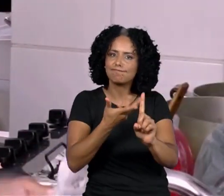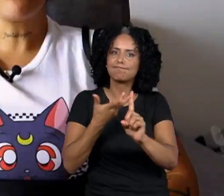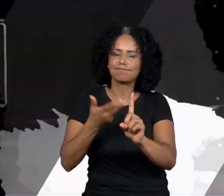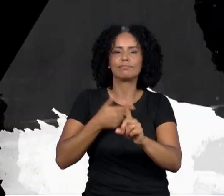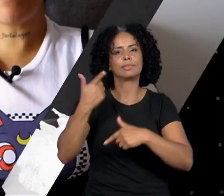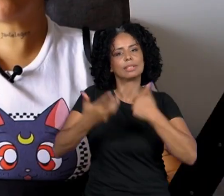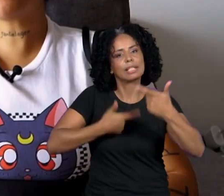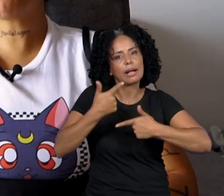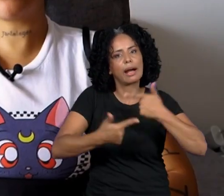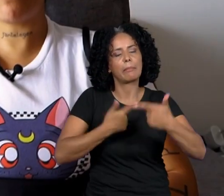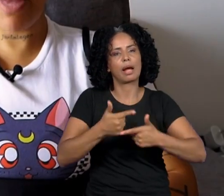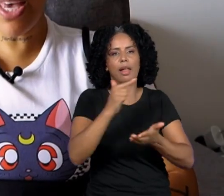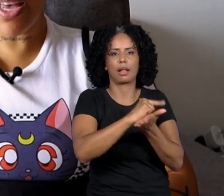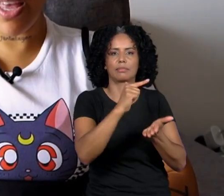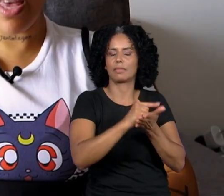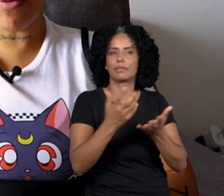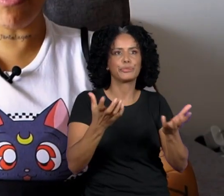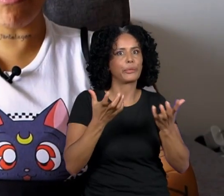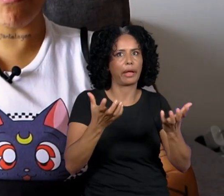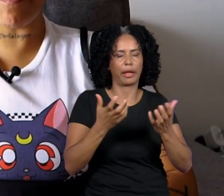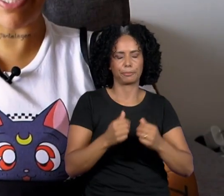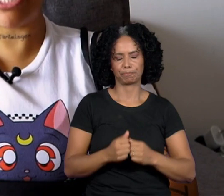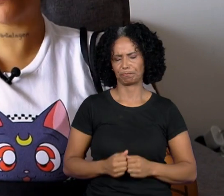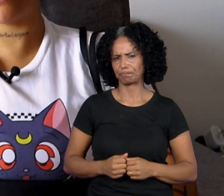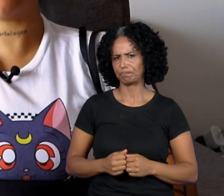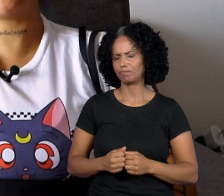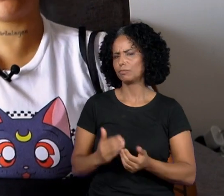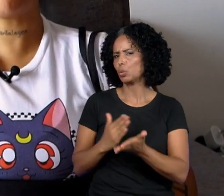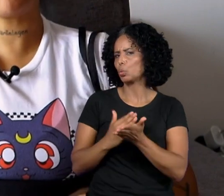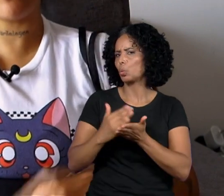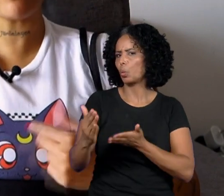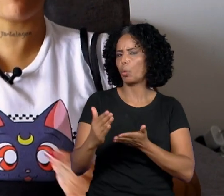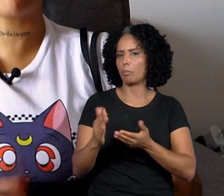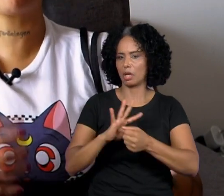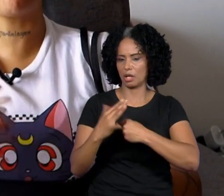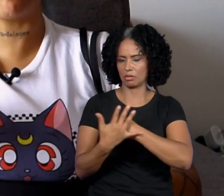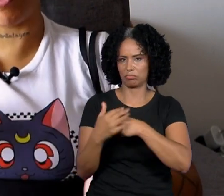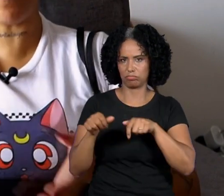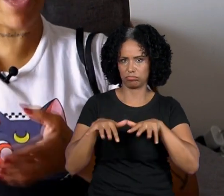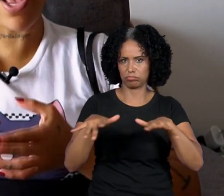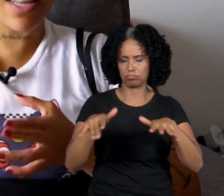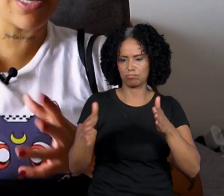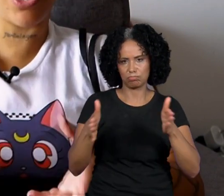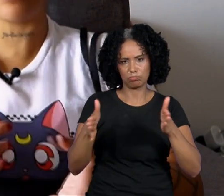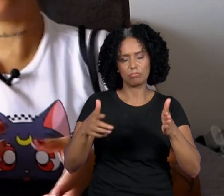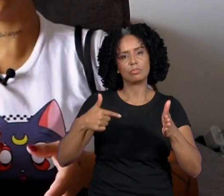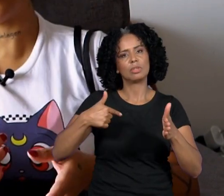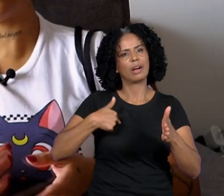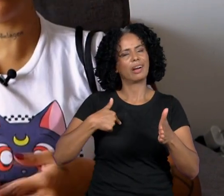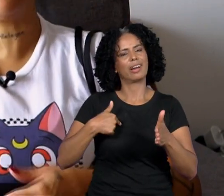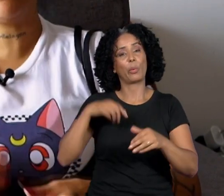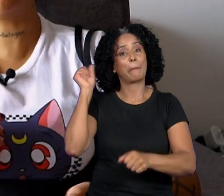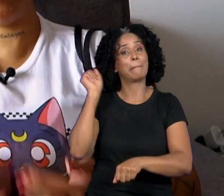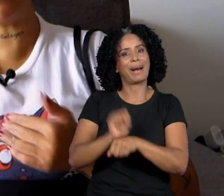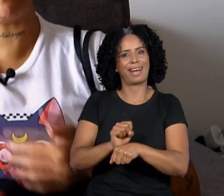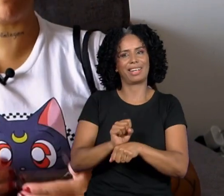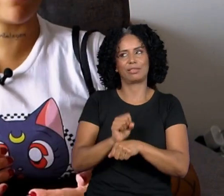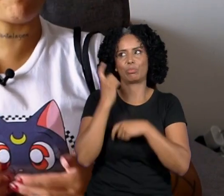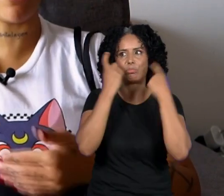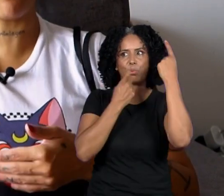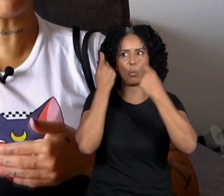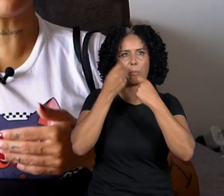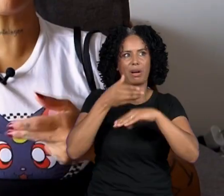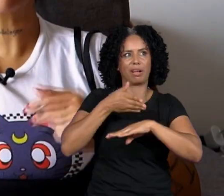faxina. No começo da pandemia, eu parei de fazer faxina porque eu estava preocupada de sair de casa, eu tenho